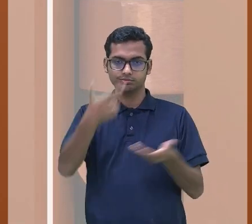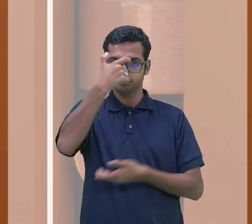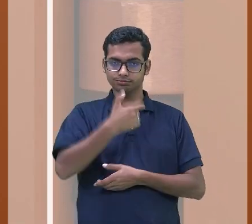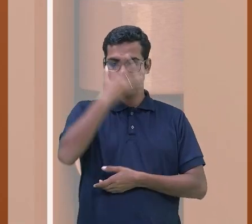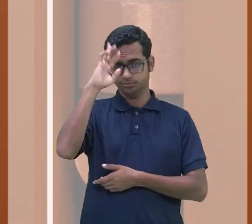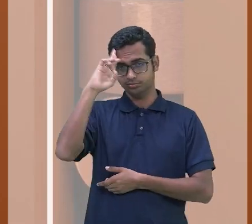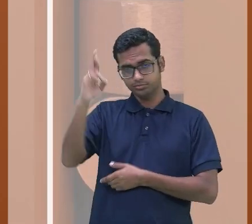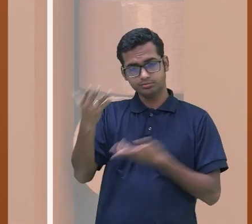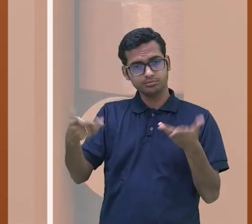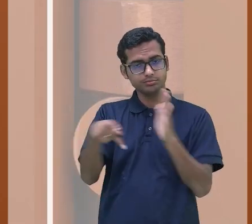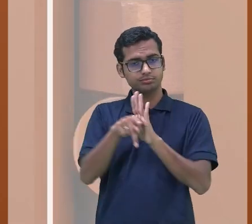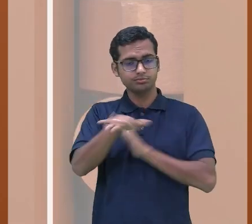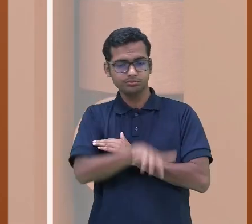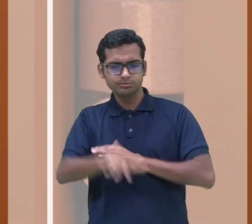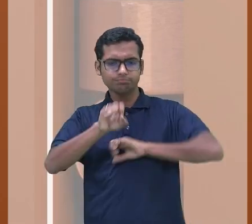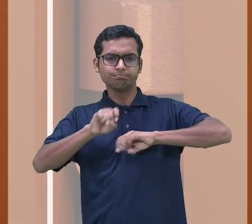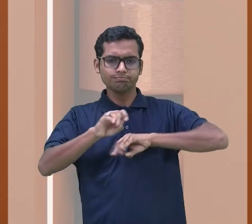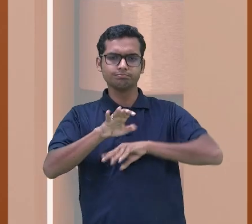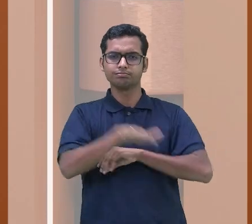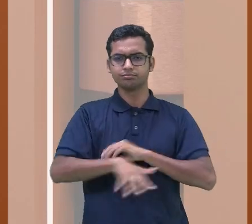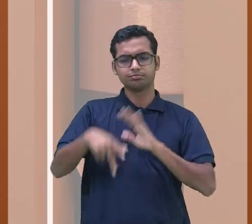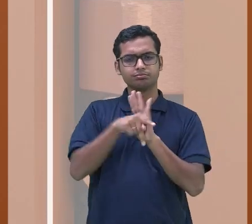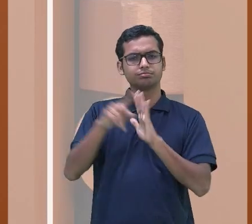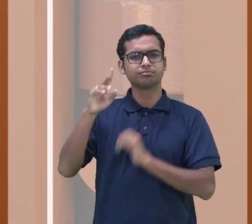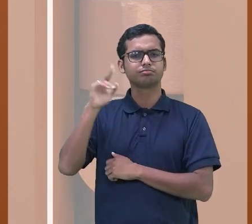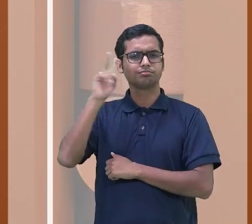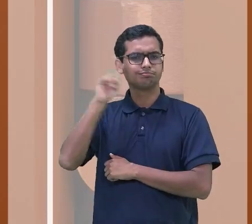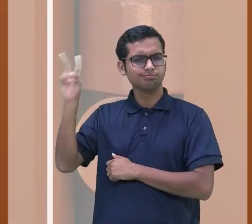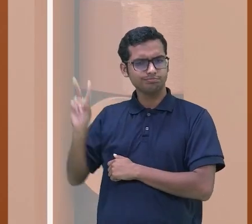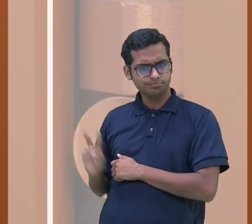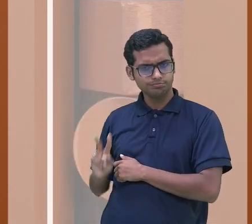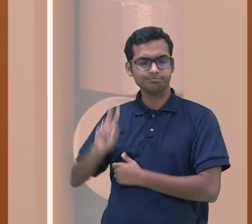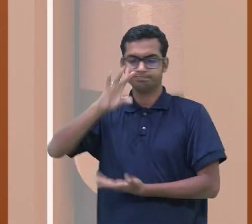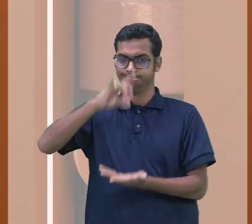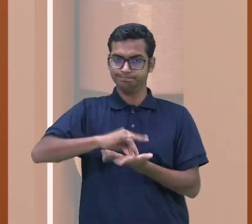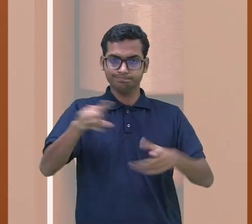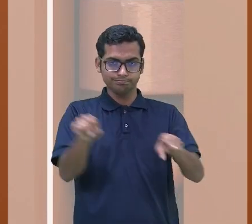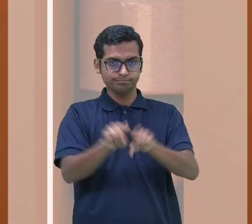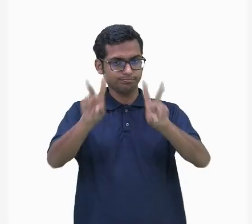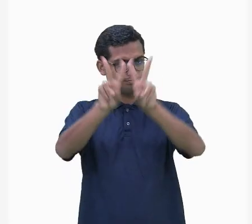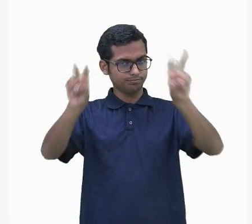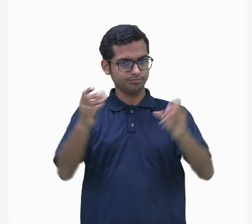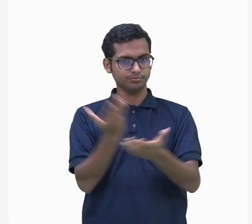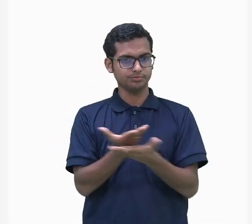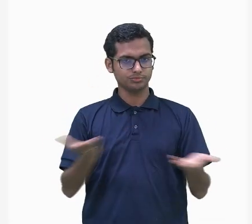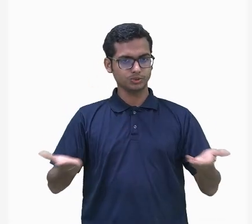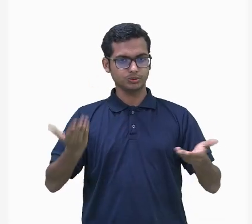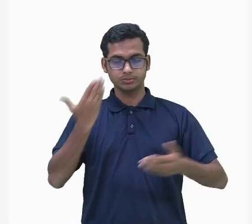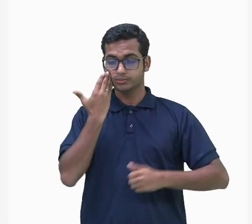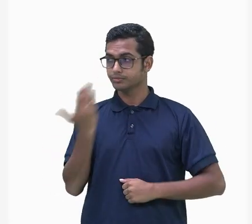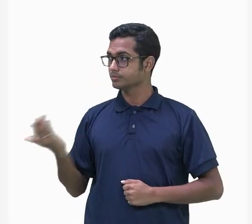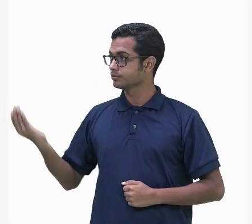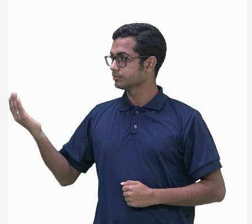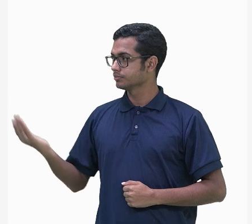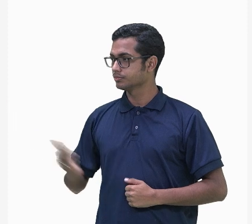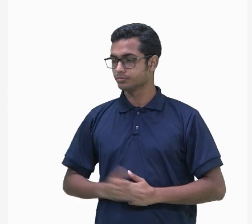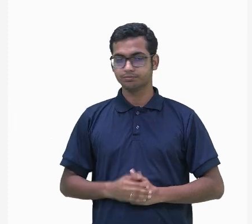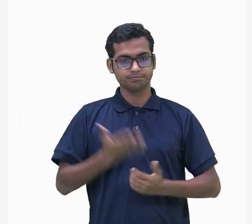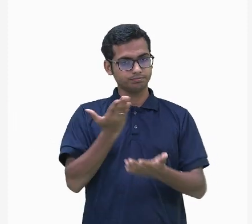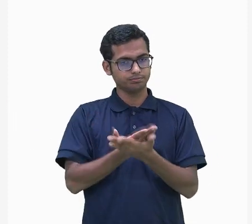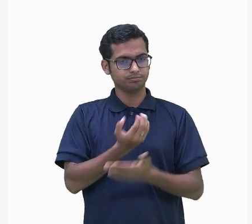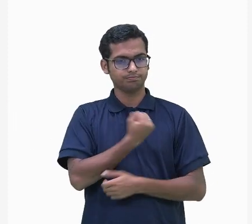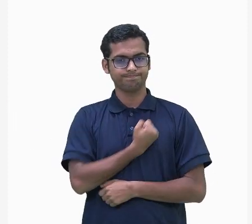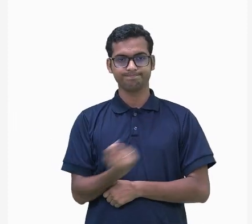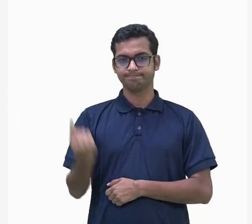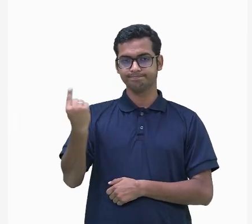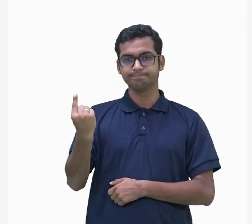viagem magnífica pelo conhecimento da história. Então vamos lá ver o tema de nossa aula. Aula de número 1, a